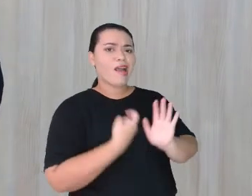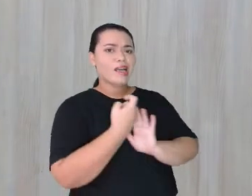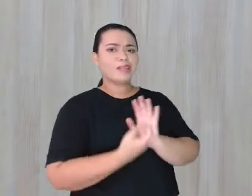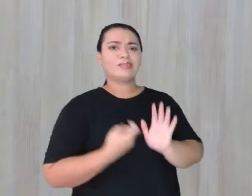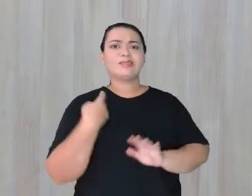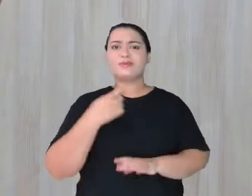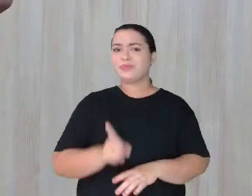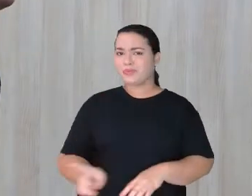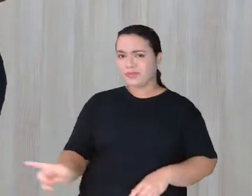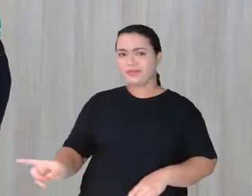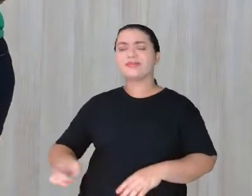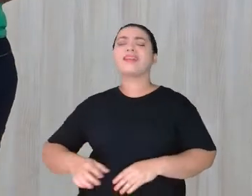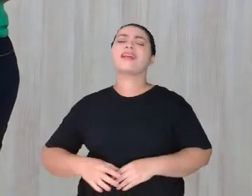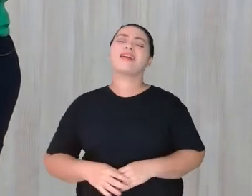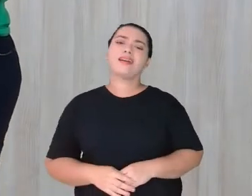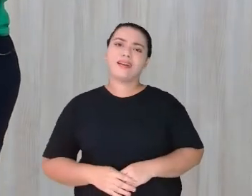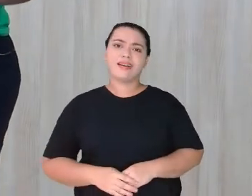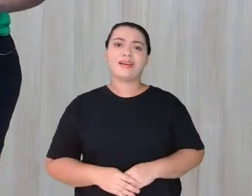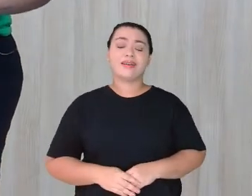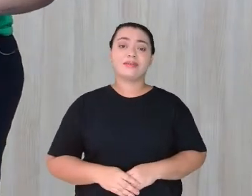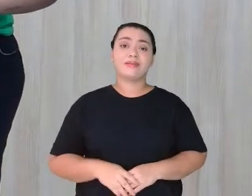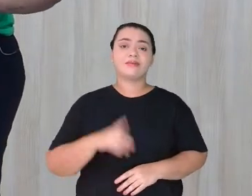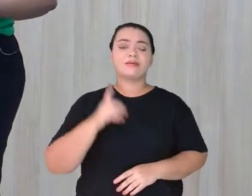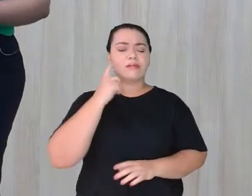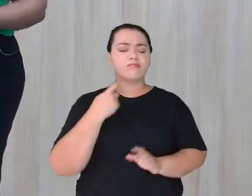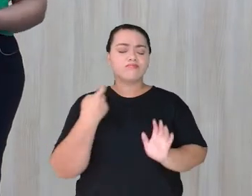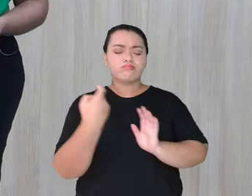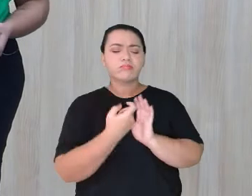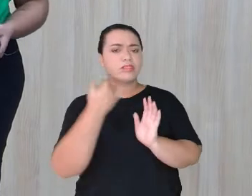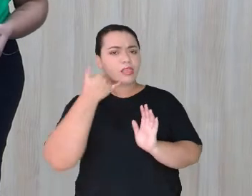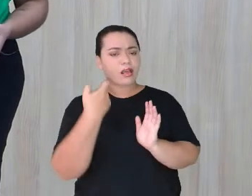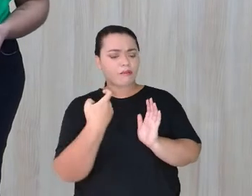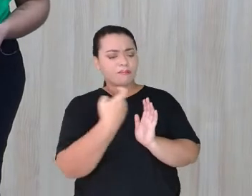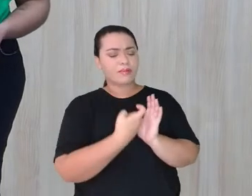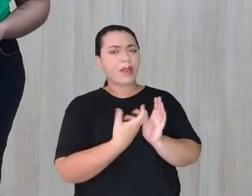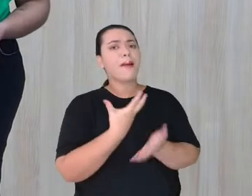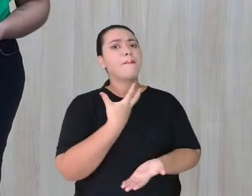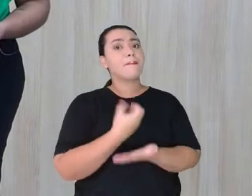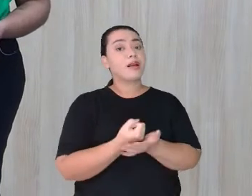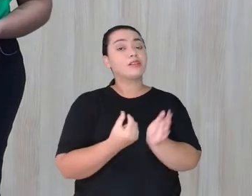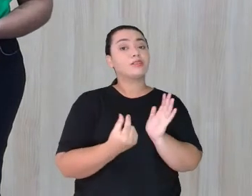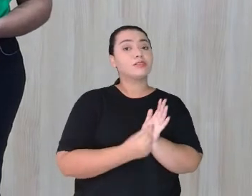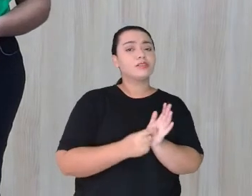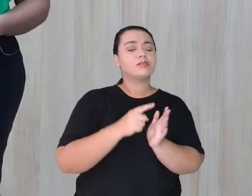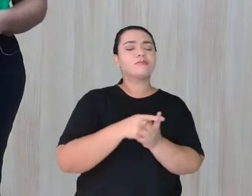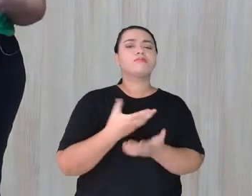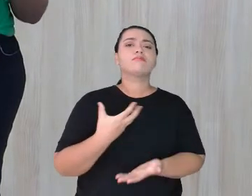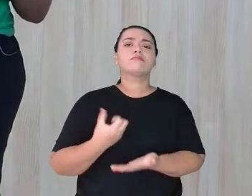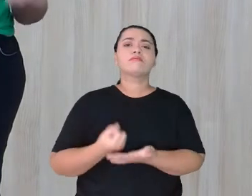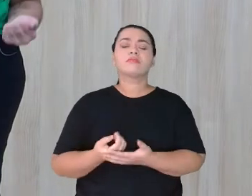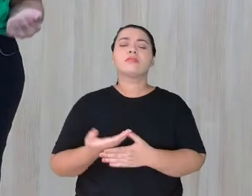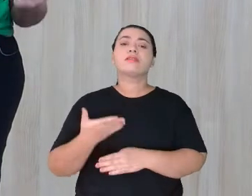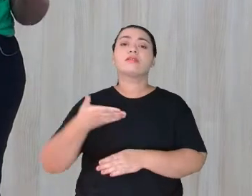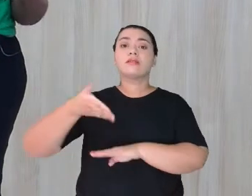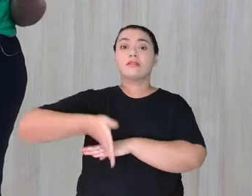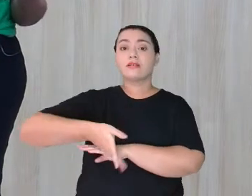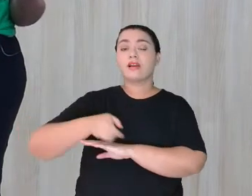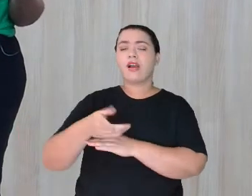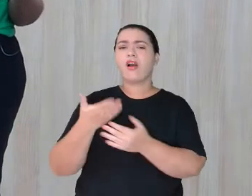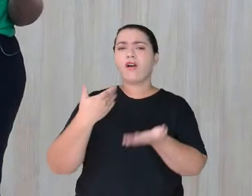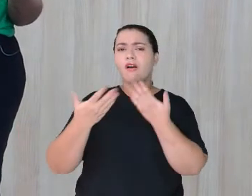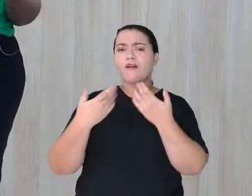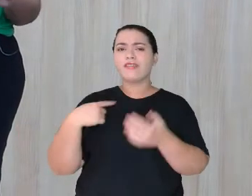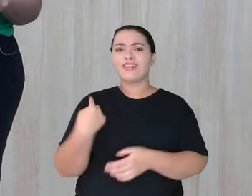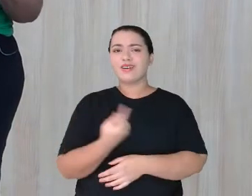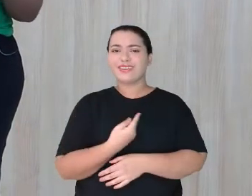eu nunca decoro. Para cá, aponta a câmera do seu celular, baixa o aplicativo, faz o login para conversar com a gente enquanto a aula